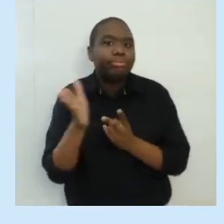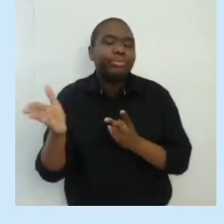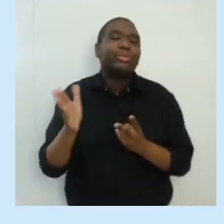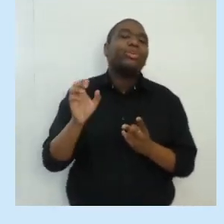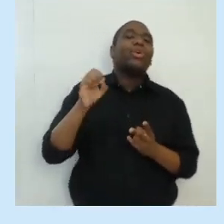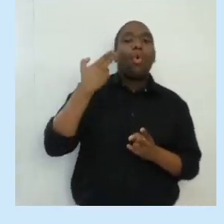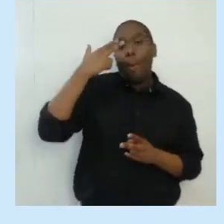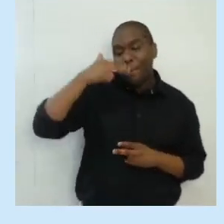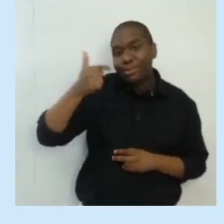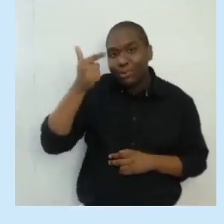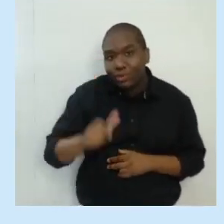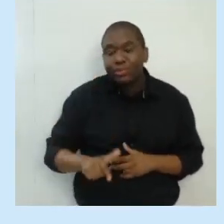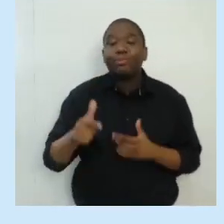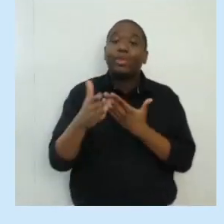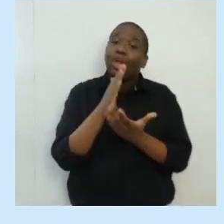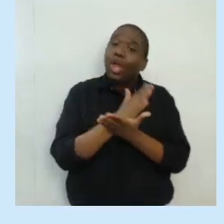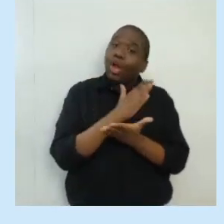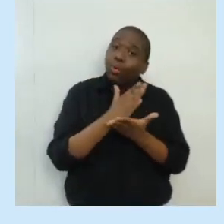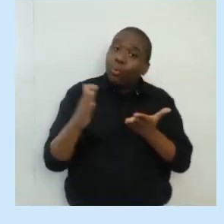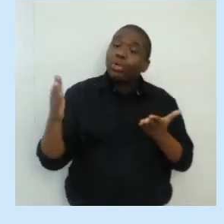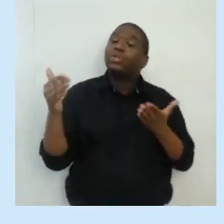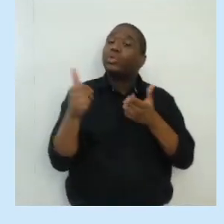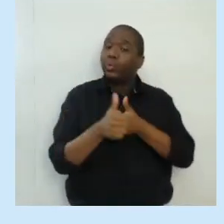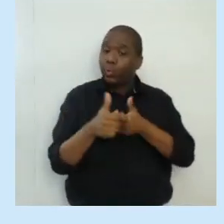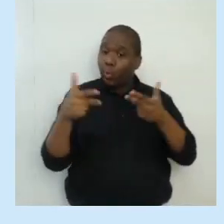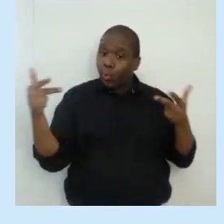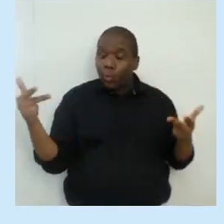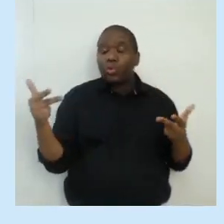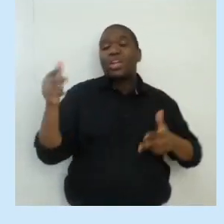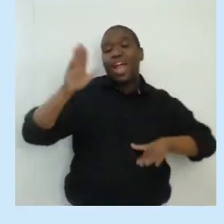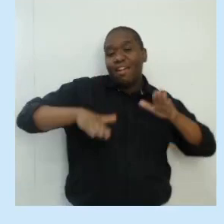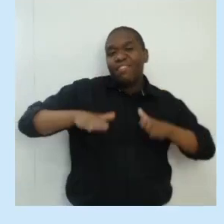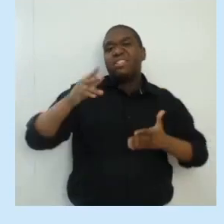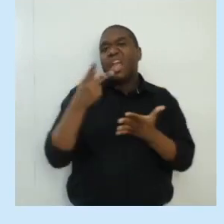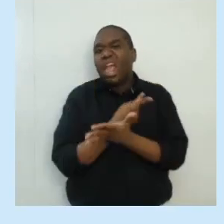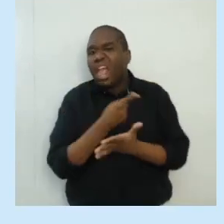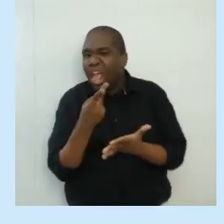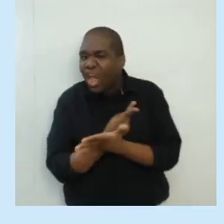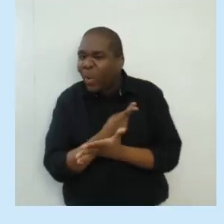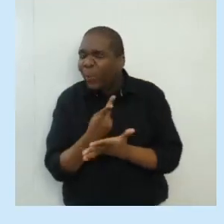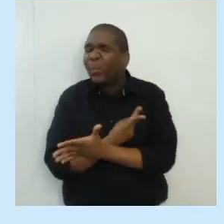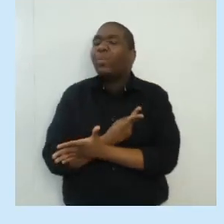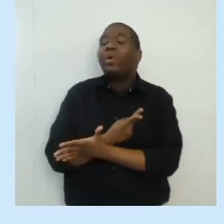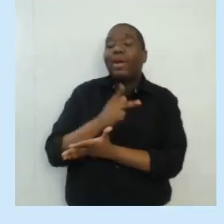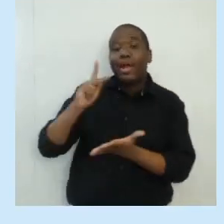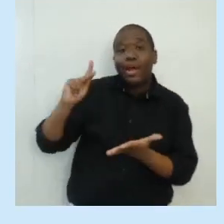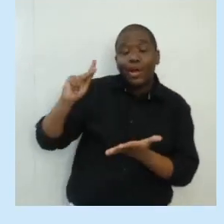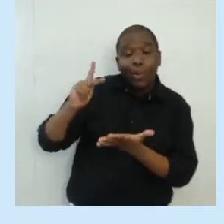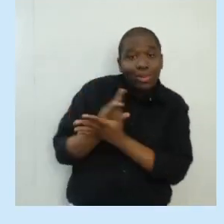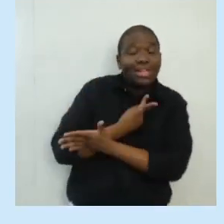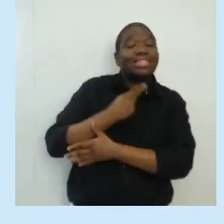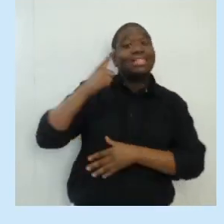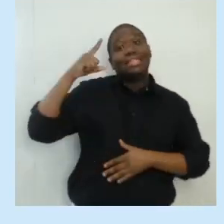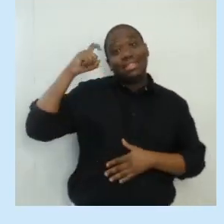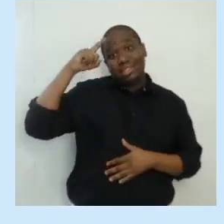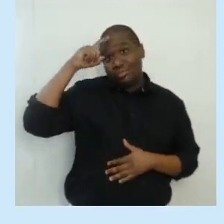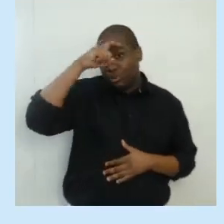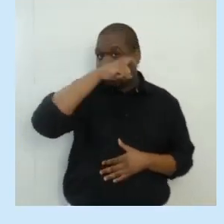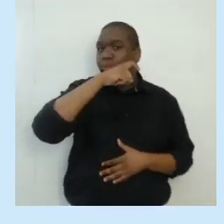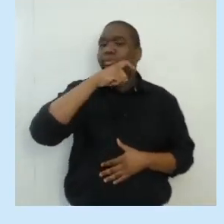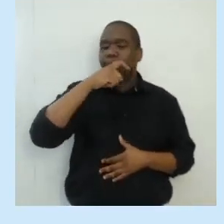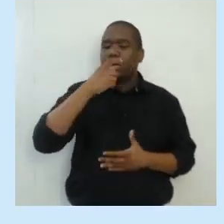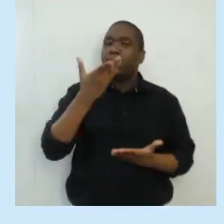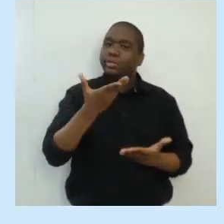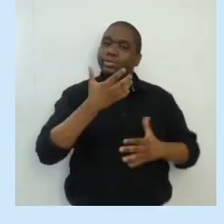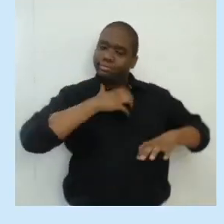São alguns recursos, ou melhor, são algumas falhas, alguns resíduos que acabam dificultando essa